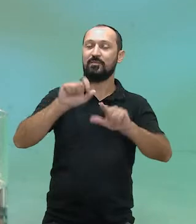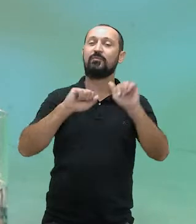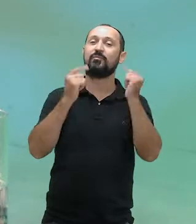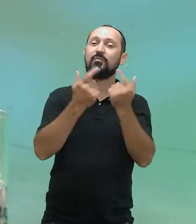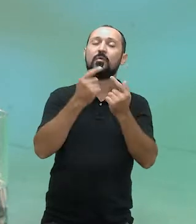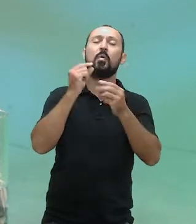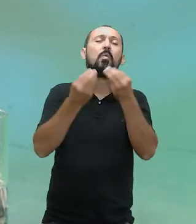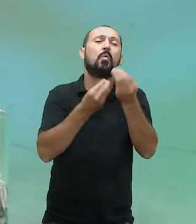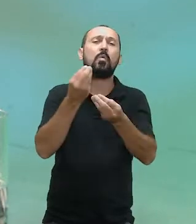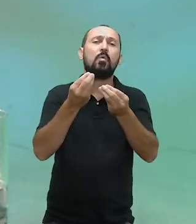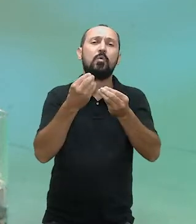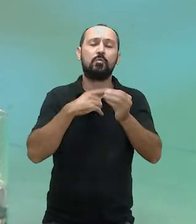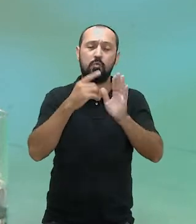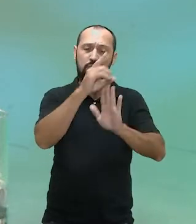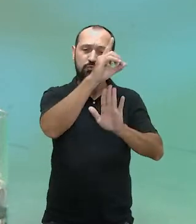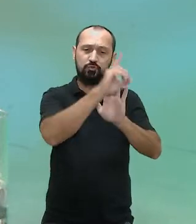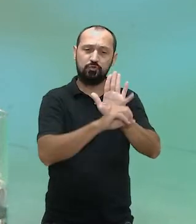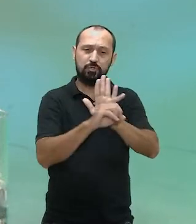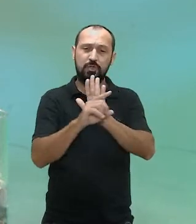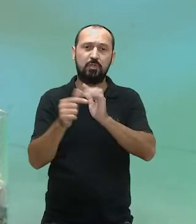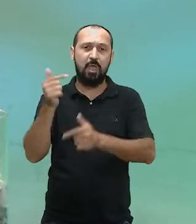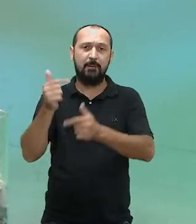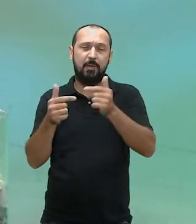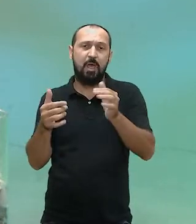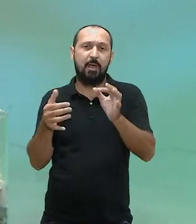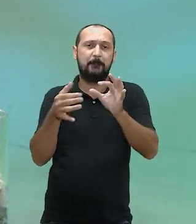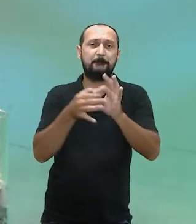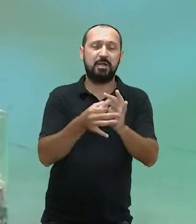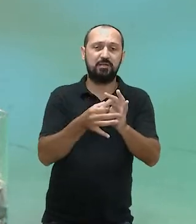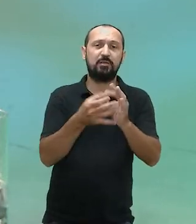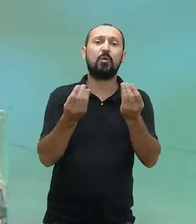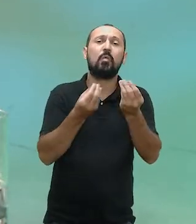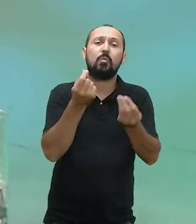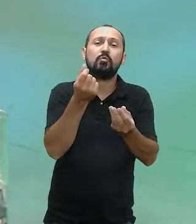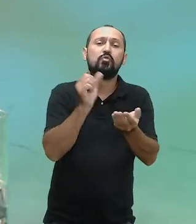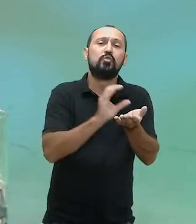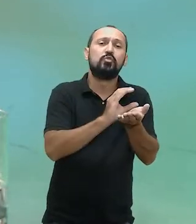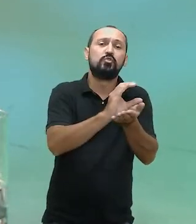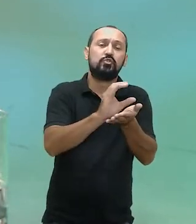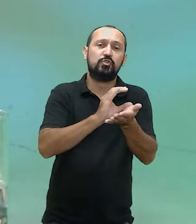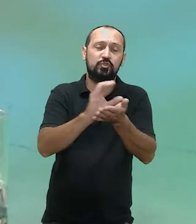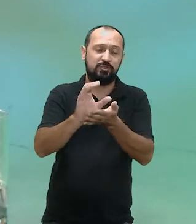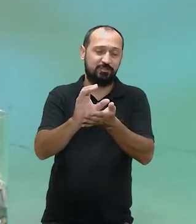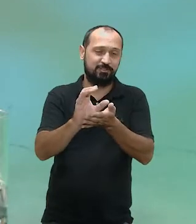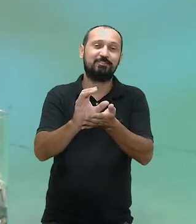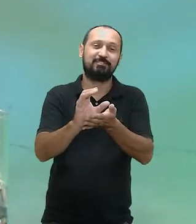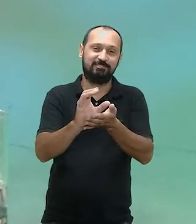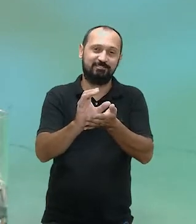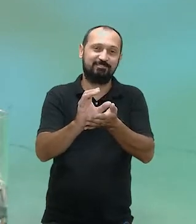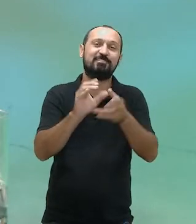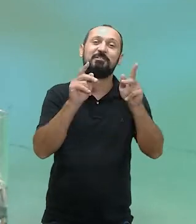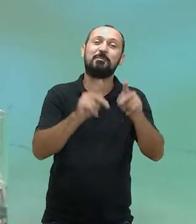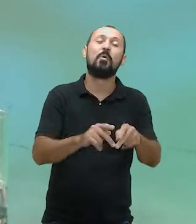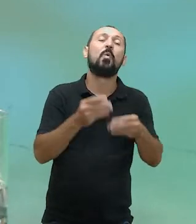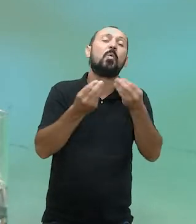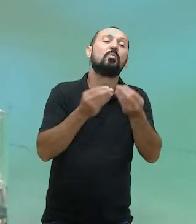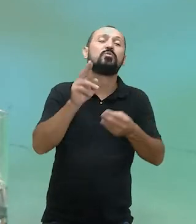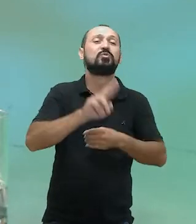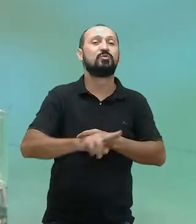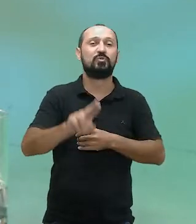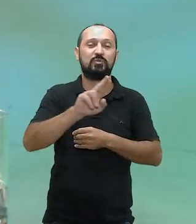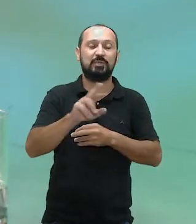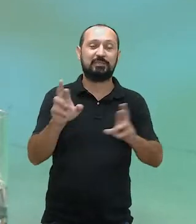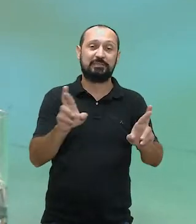o cruzamento entre o direito e a política. E a aplicação dos recursos públicos é onde mais se ressalta